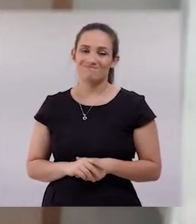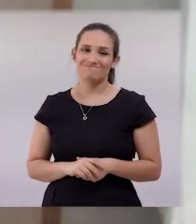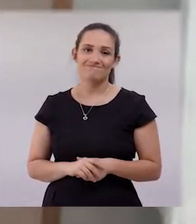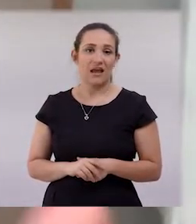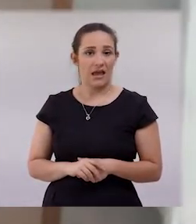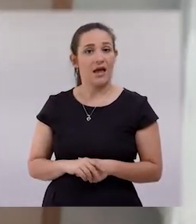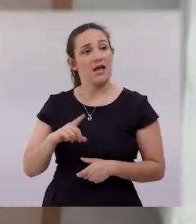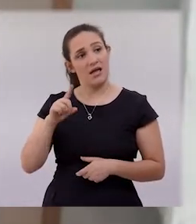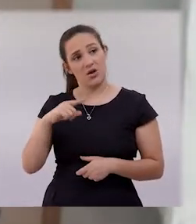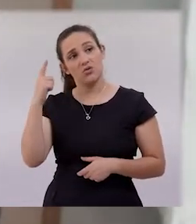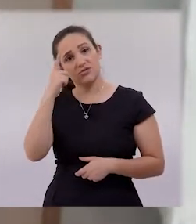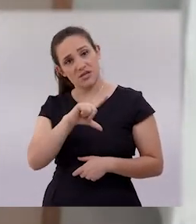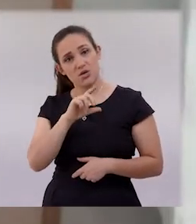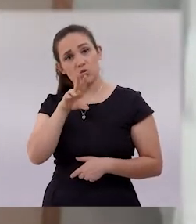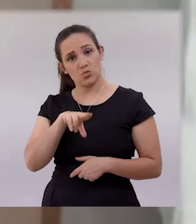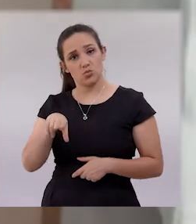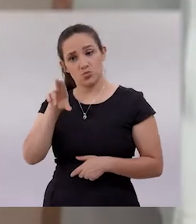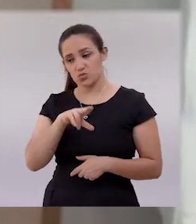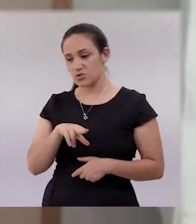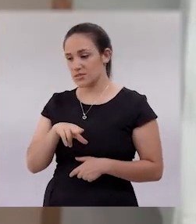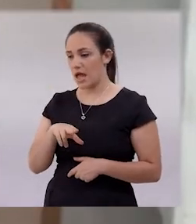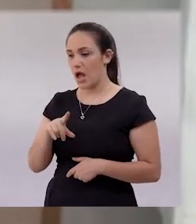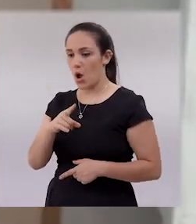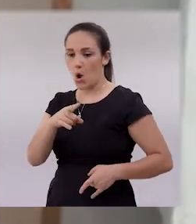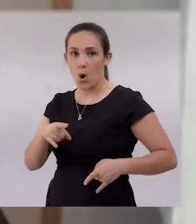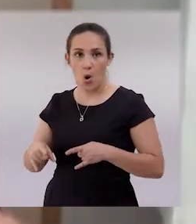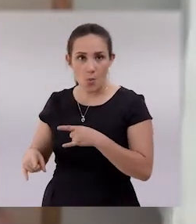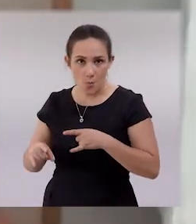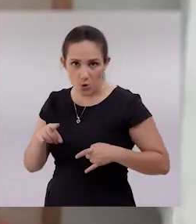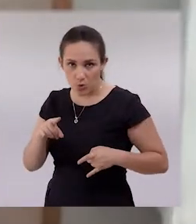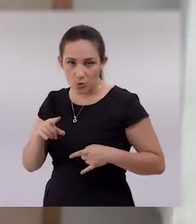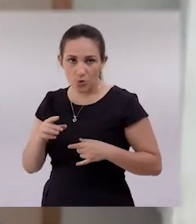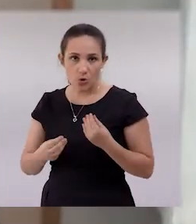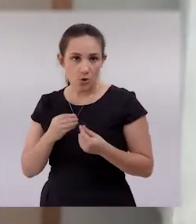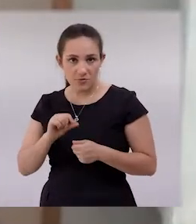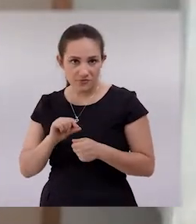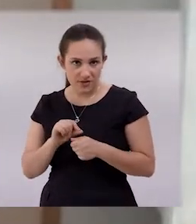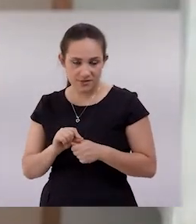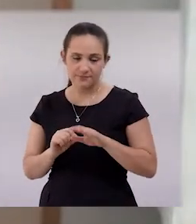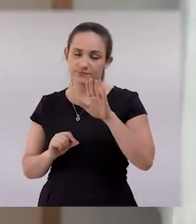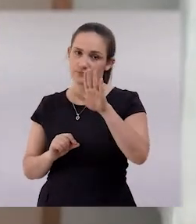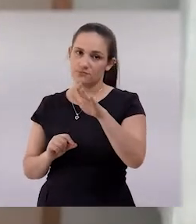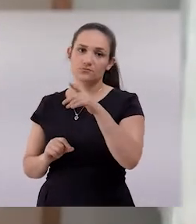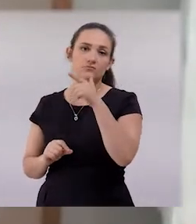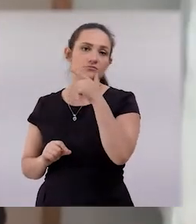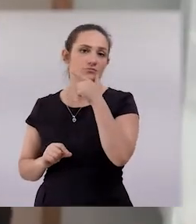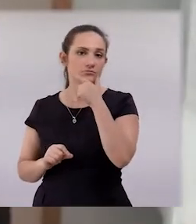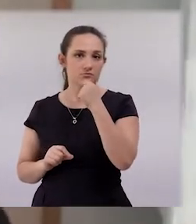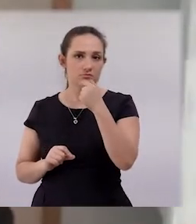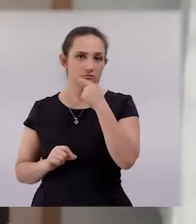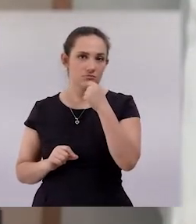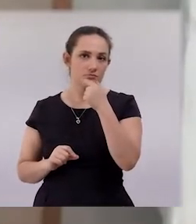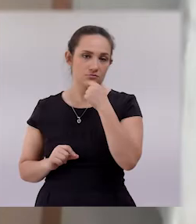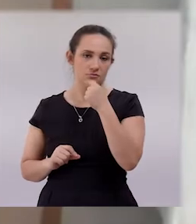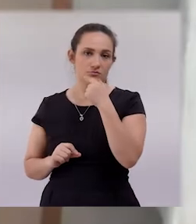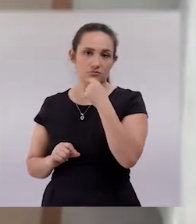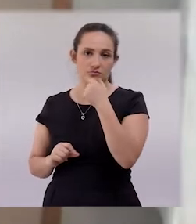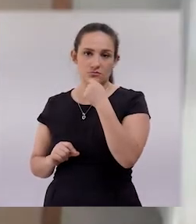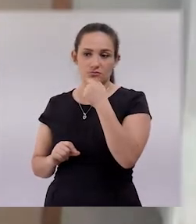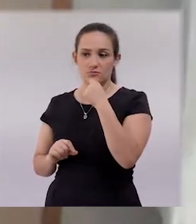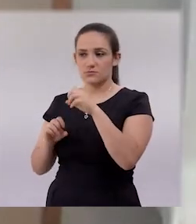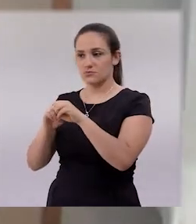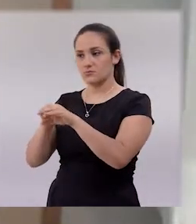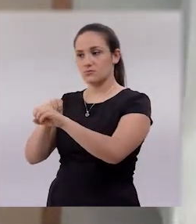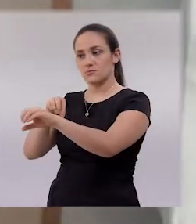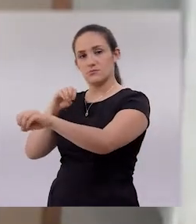ser realizada através do robô. Então, à distância, esse cirurgião comanda o robô como se fosse um